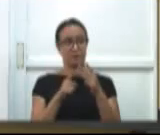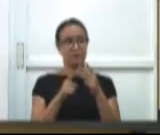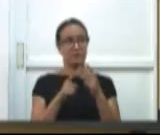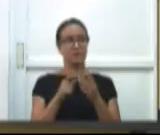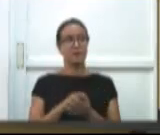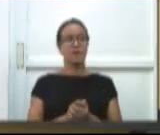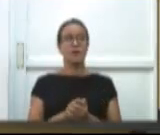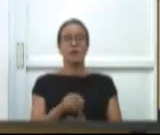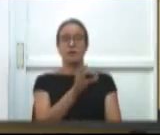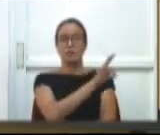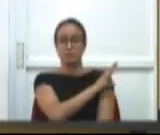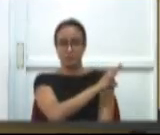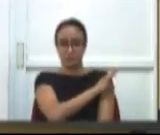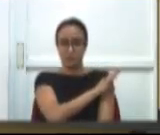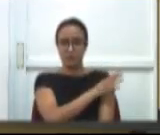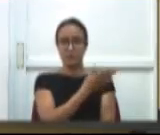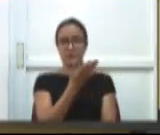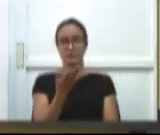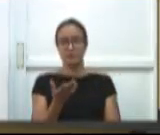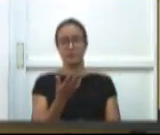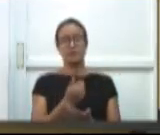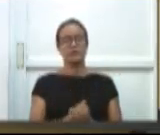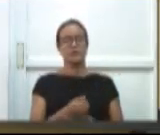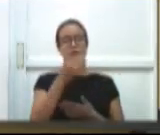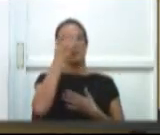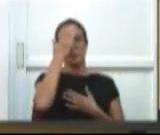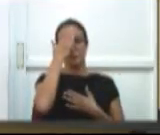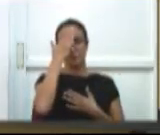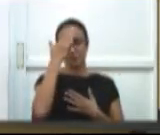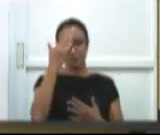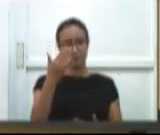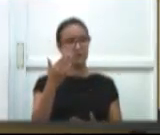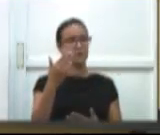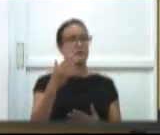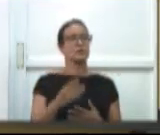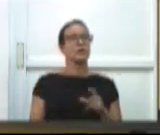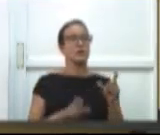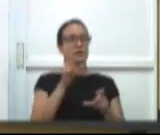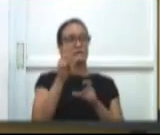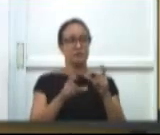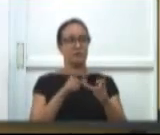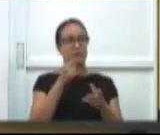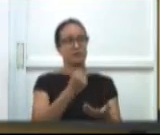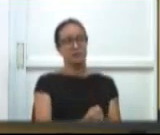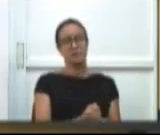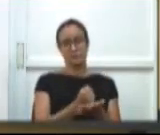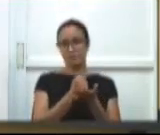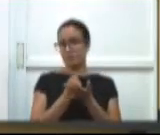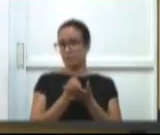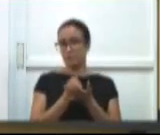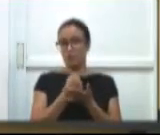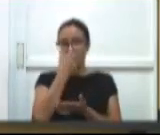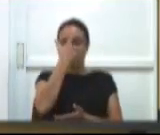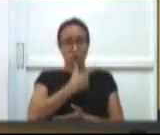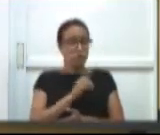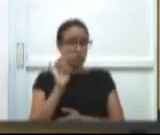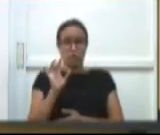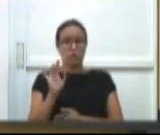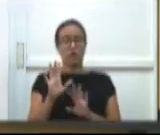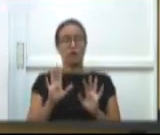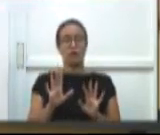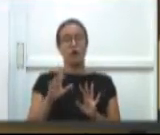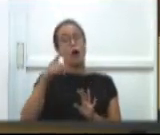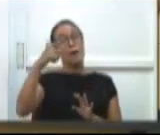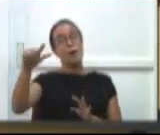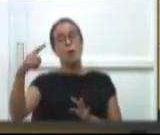senhor prefeito, né, que muito obrigado a todas as pessoas que vêm me ajudando, não só a mim, a todos que têm problema